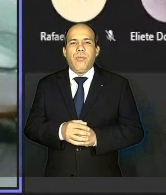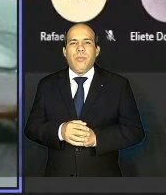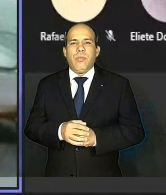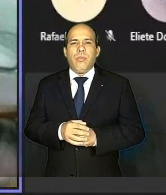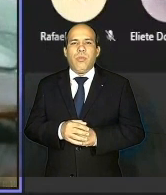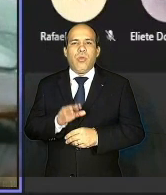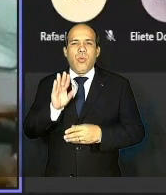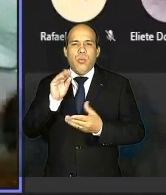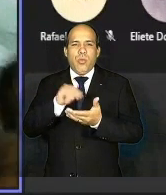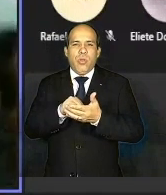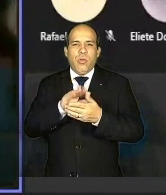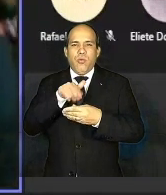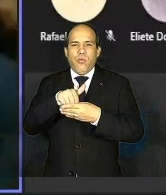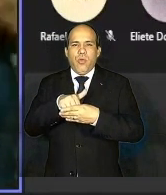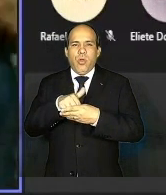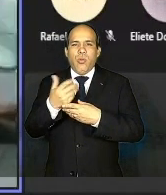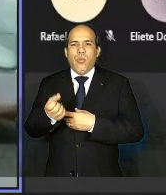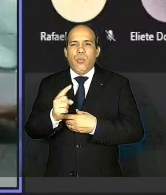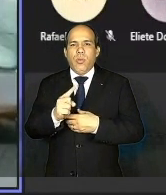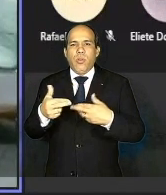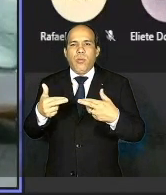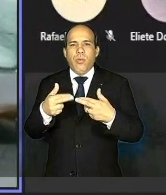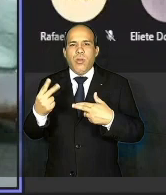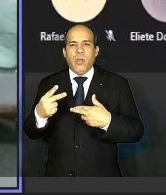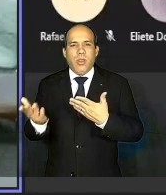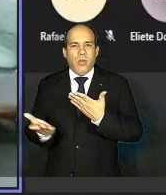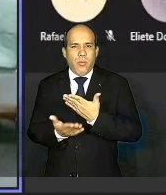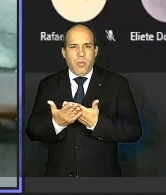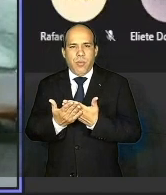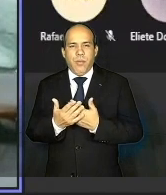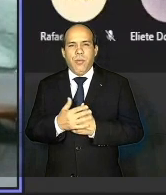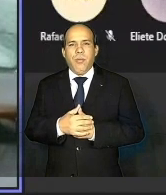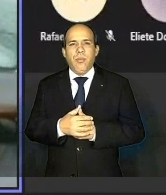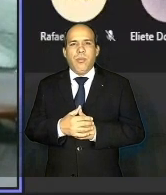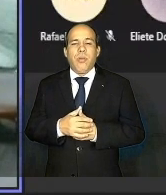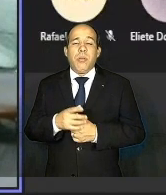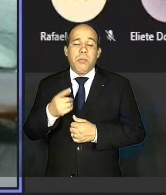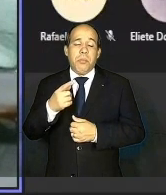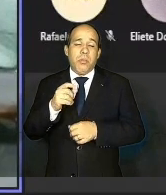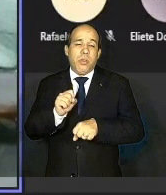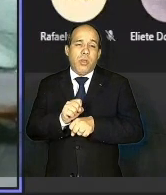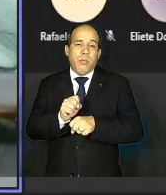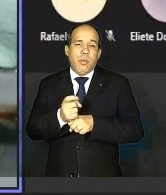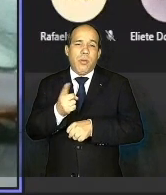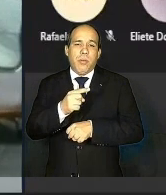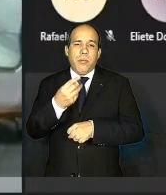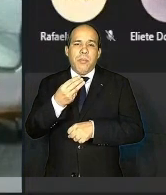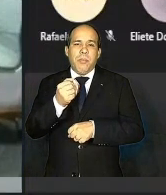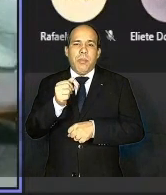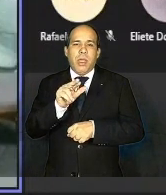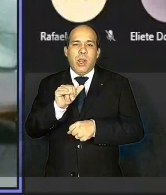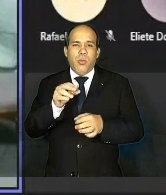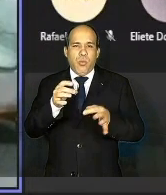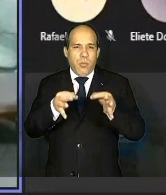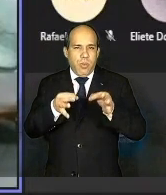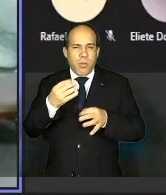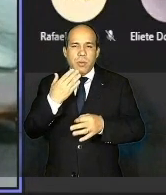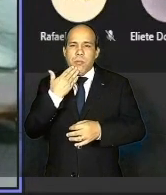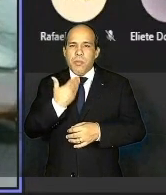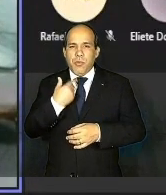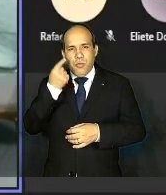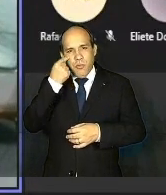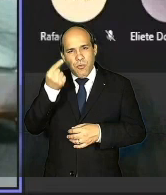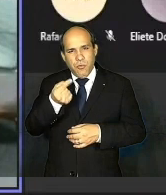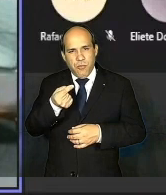início virtualmente. Então, eu proferi um voto aqui negando provimento às apelações e pedi o vice, então,